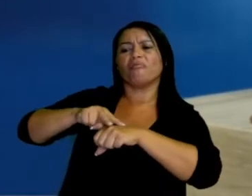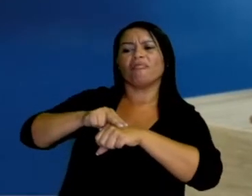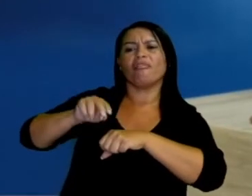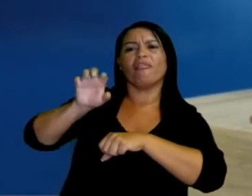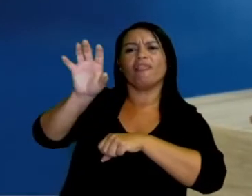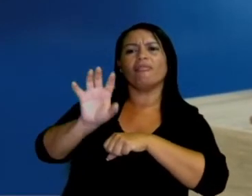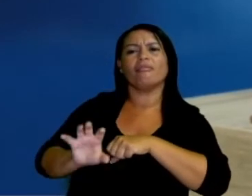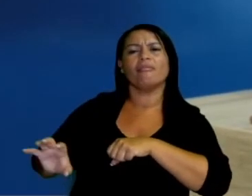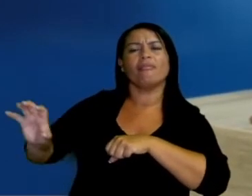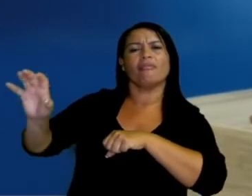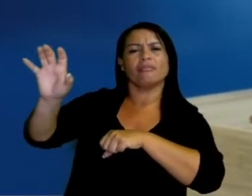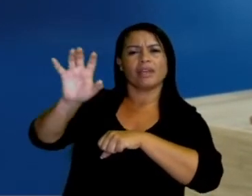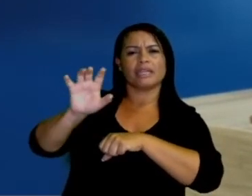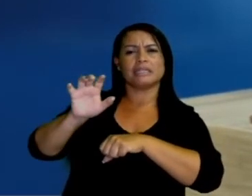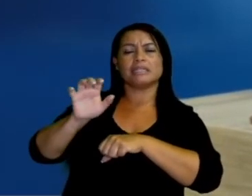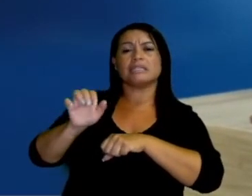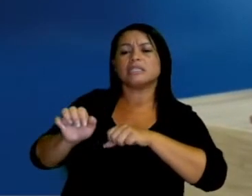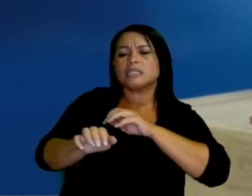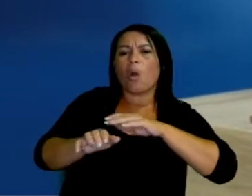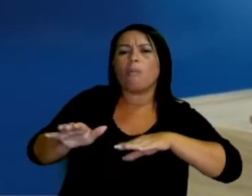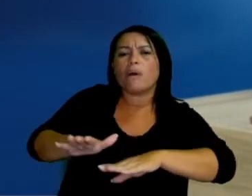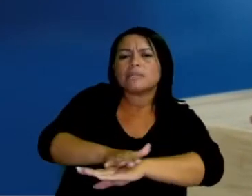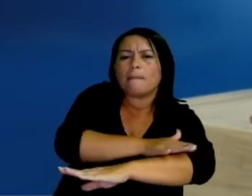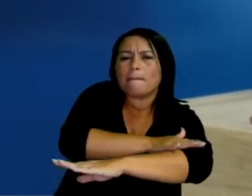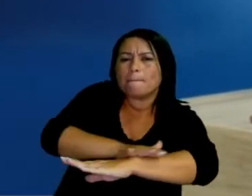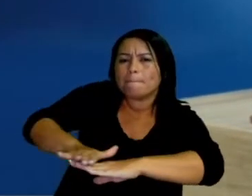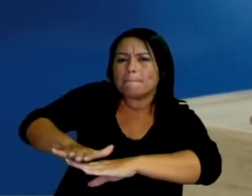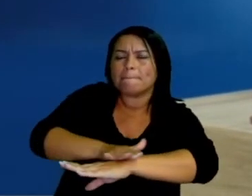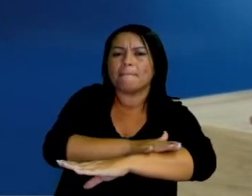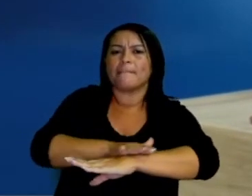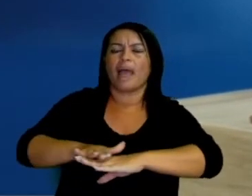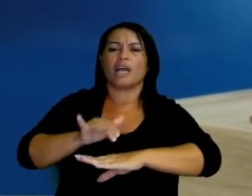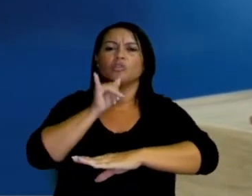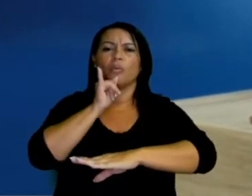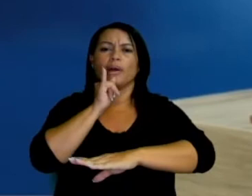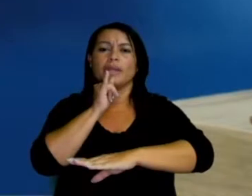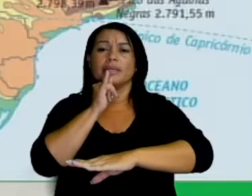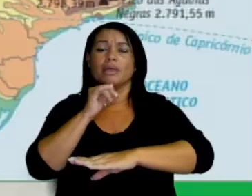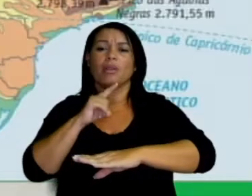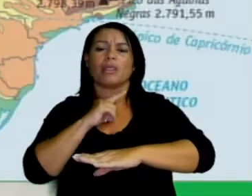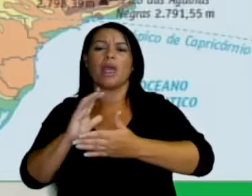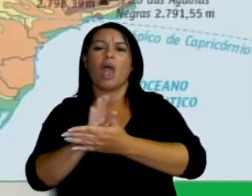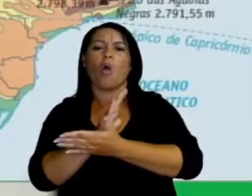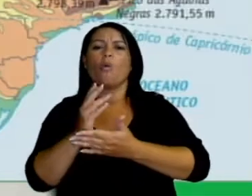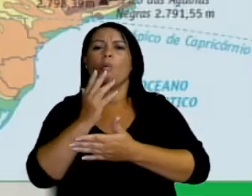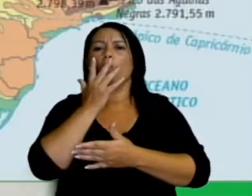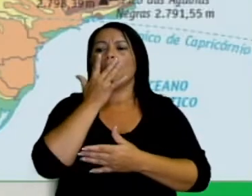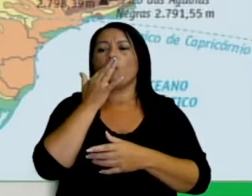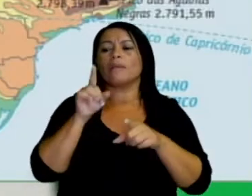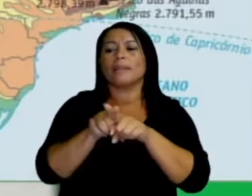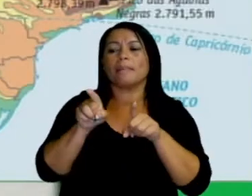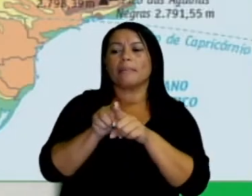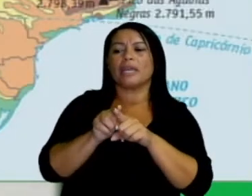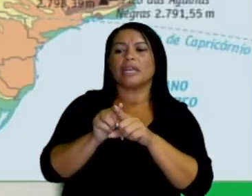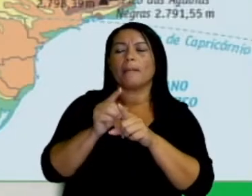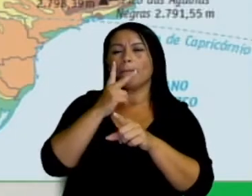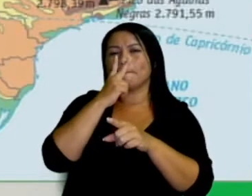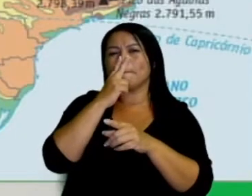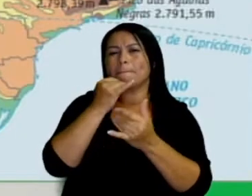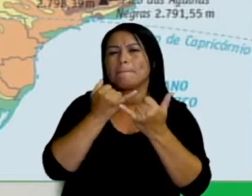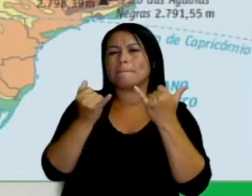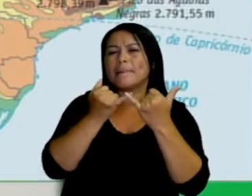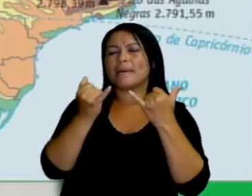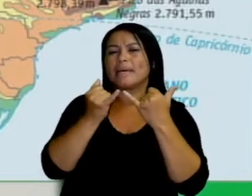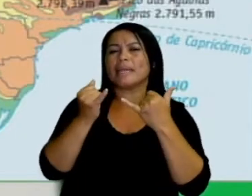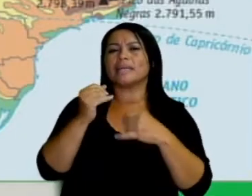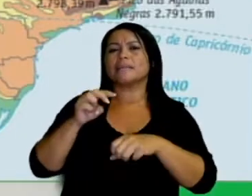mais baixas do terreno, tá? Seriam basicamente planícies. E as áreas com a cor mais escura, com tom de marrom, seriam áreas com maior altitude